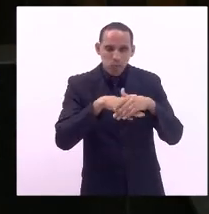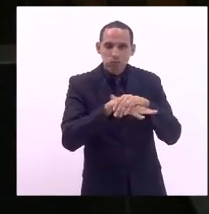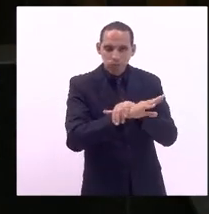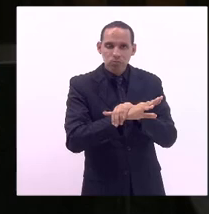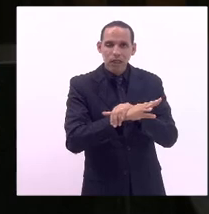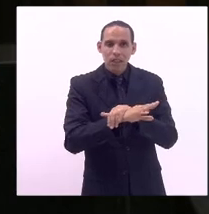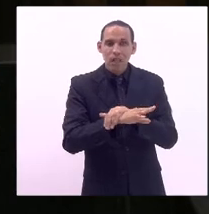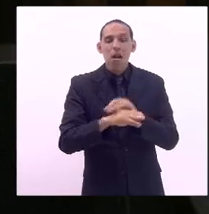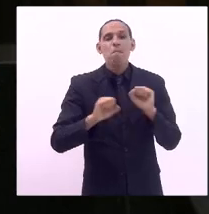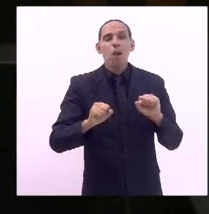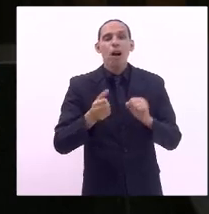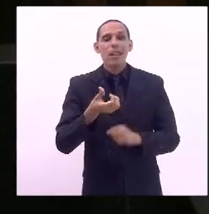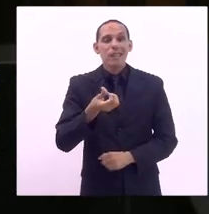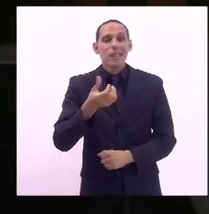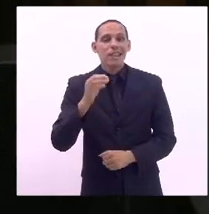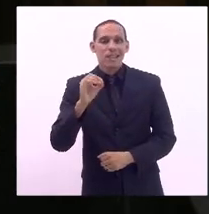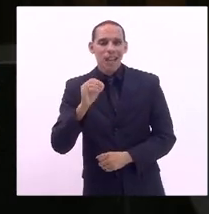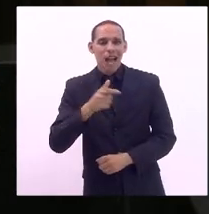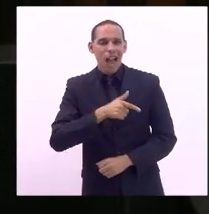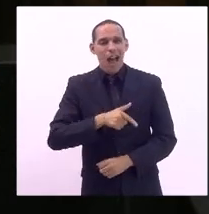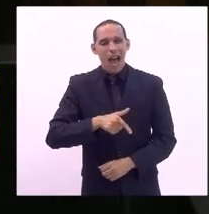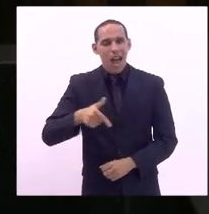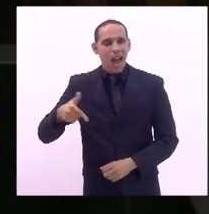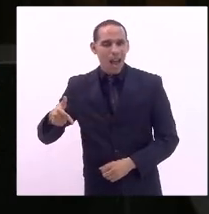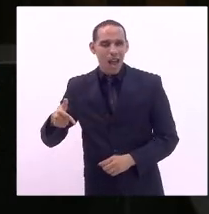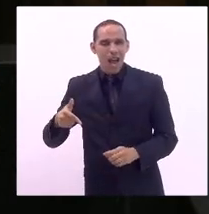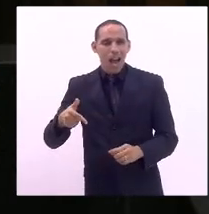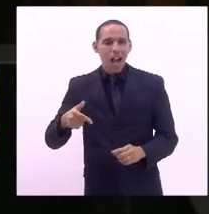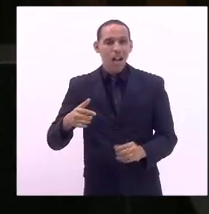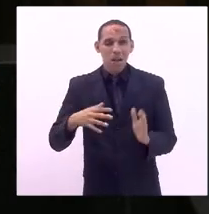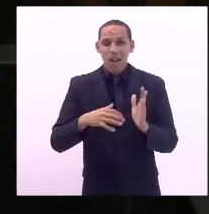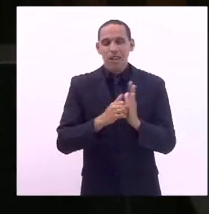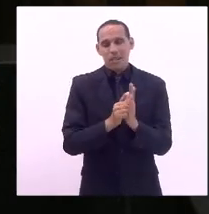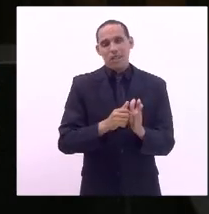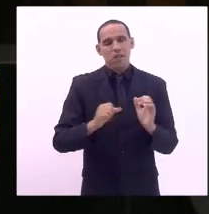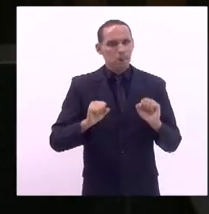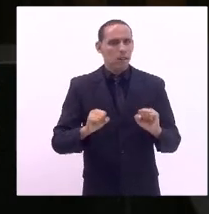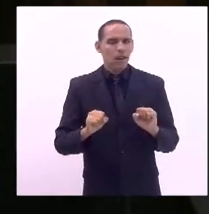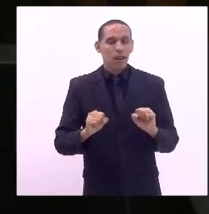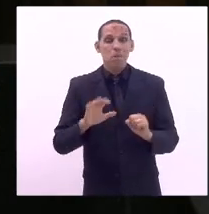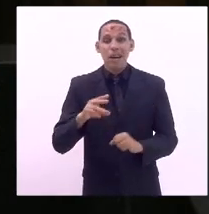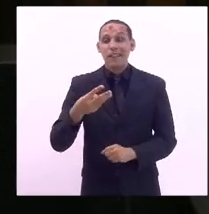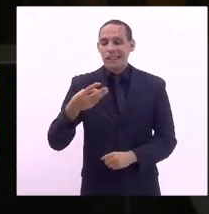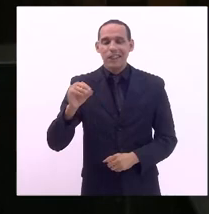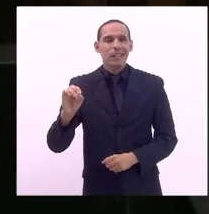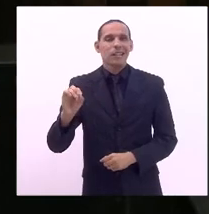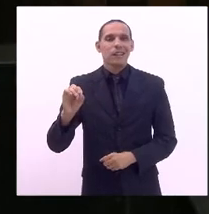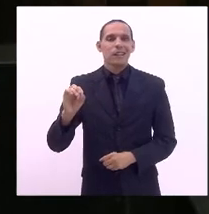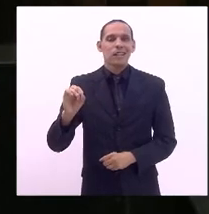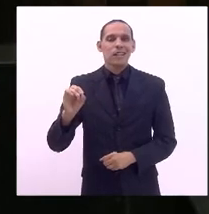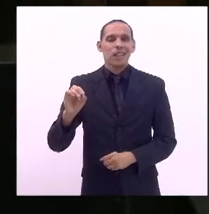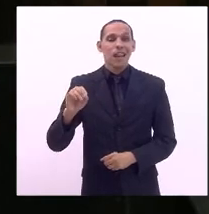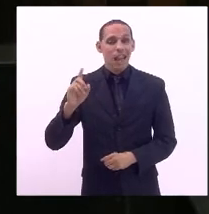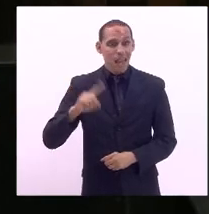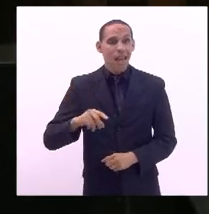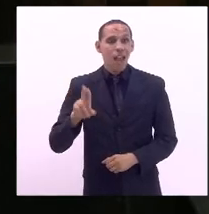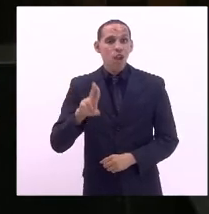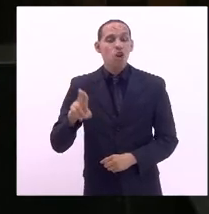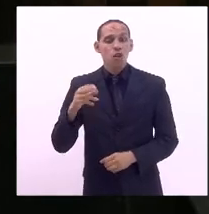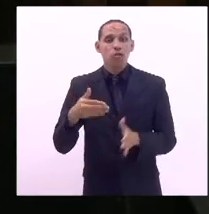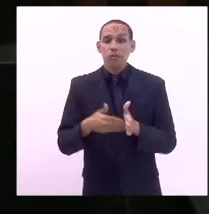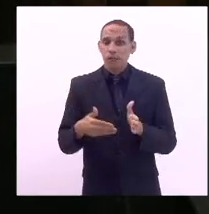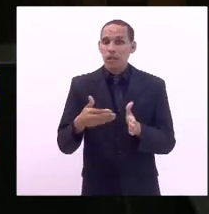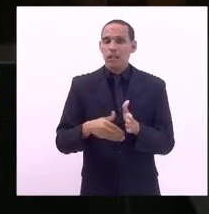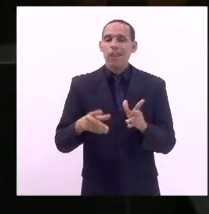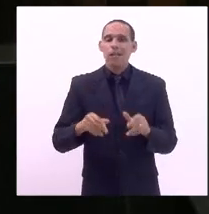ter até 60 armas registradas em seu nome. Dessas armas, 30 armas de uso restrito,